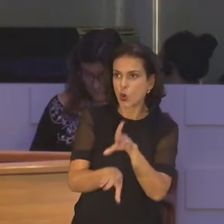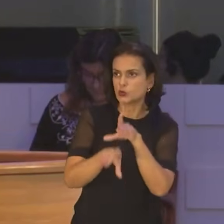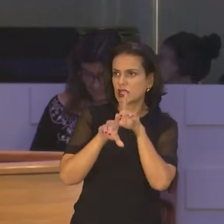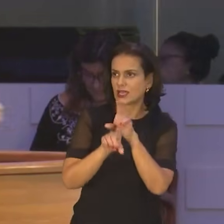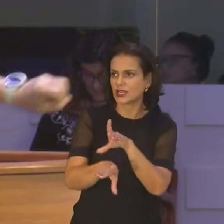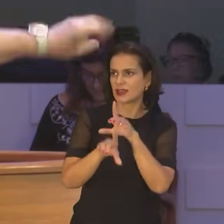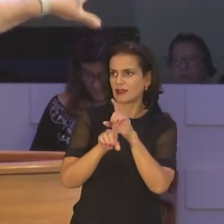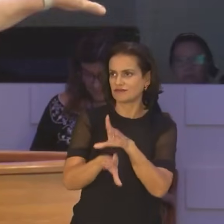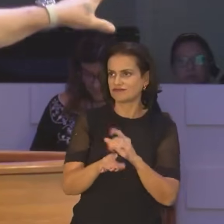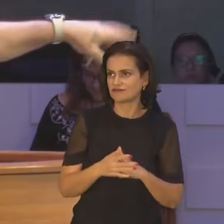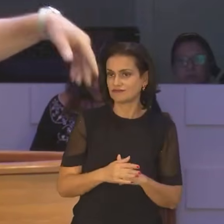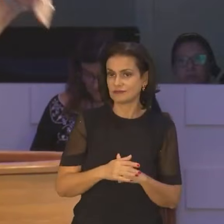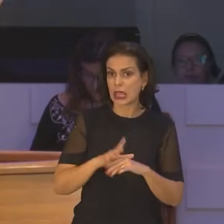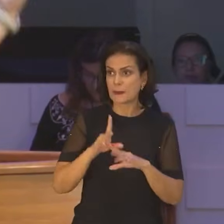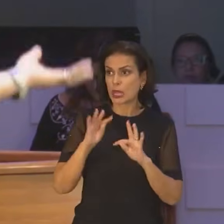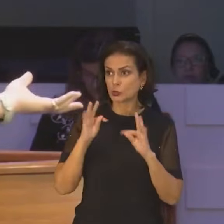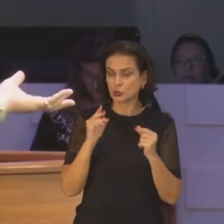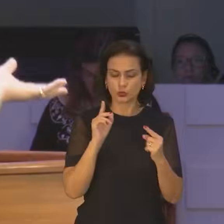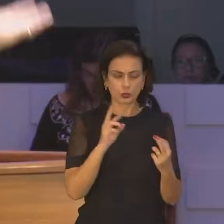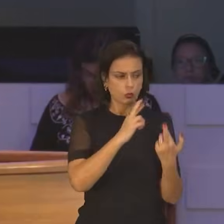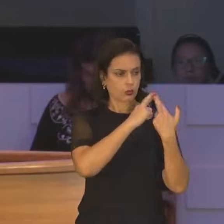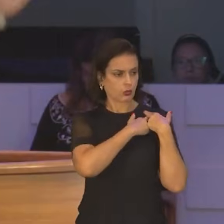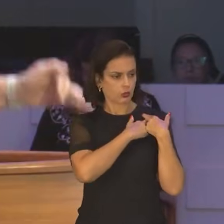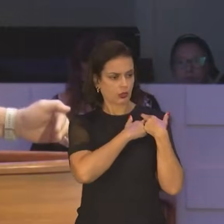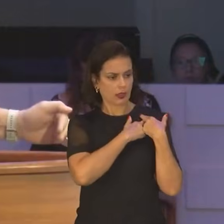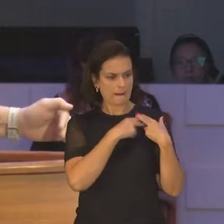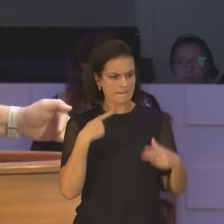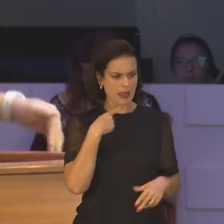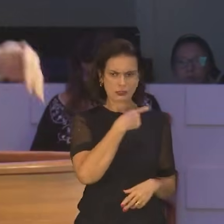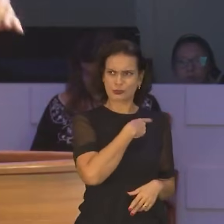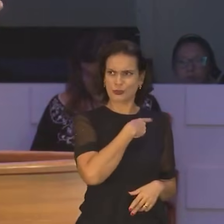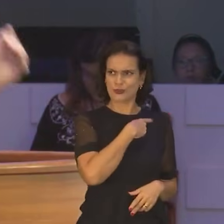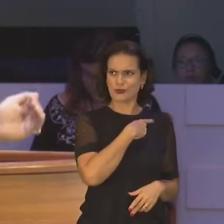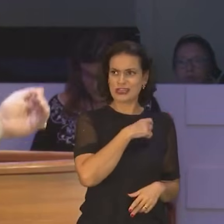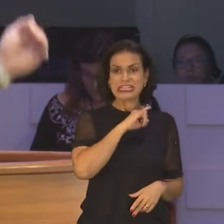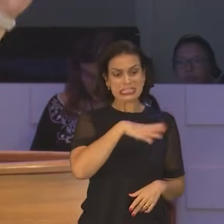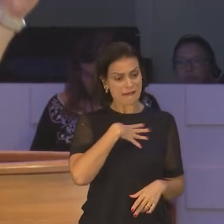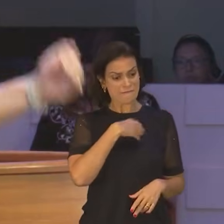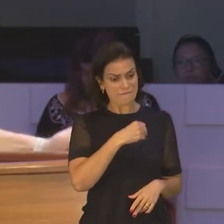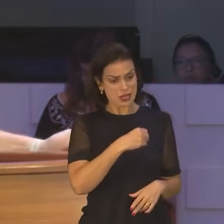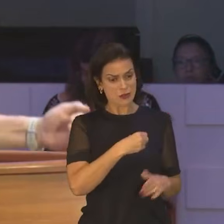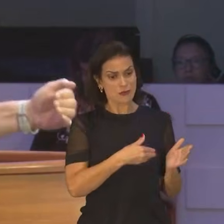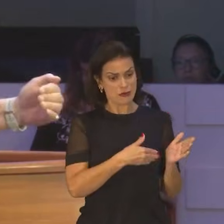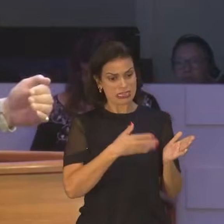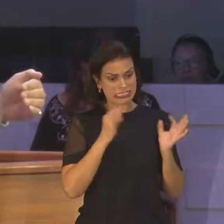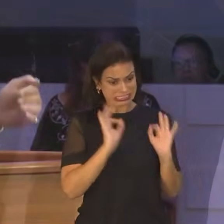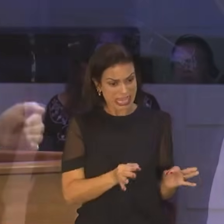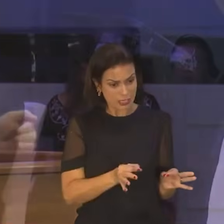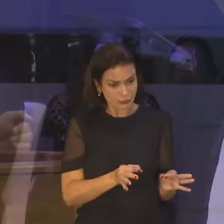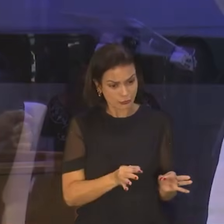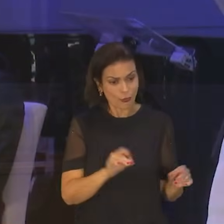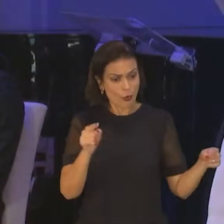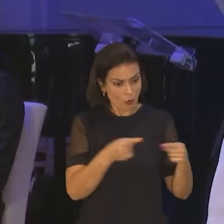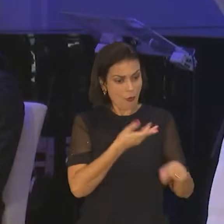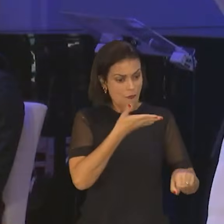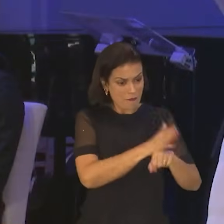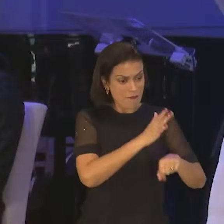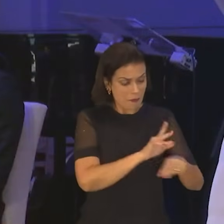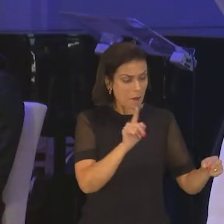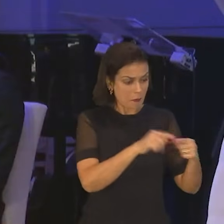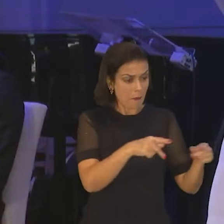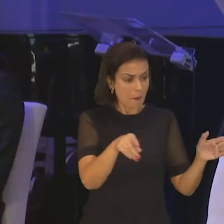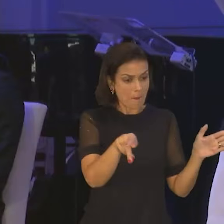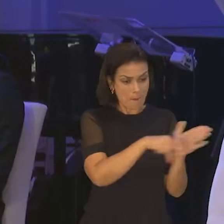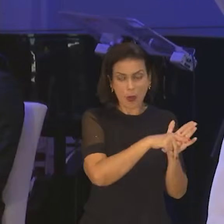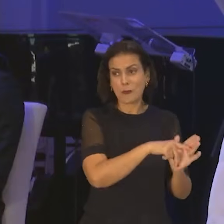Mas a gente puxa tudo para o pastor. Se o filho saiu bem, então o pastor está bem. Se o filho saiu errado, o pastor não sabe treinar. É da mesma